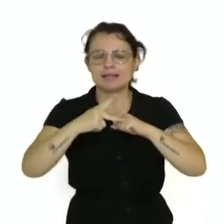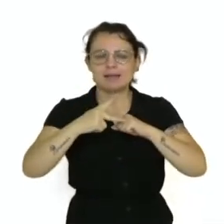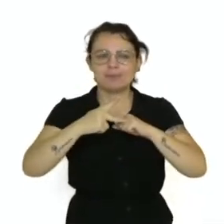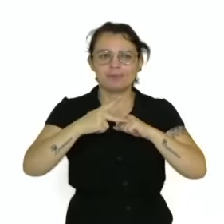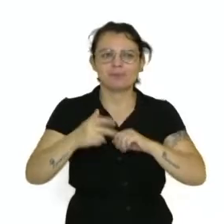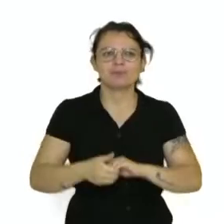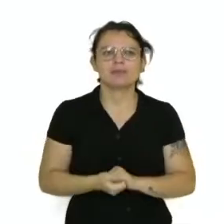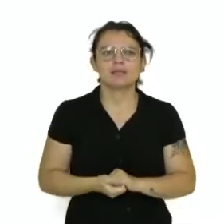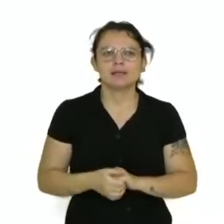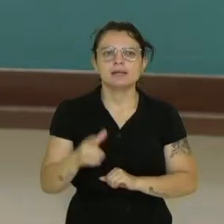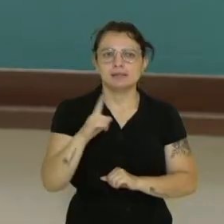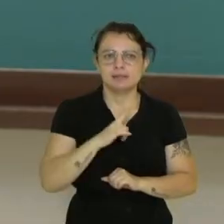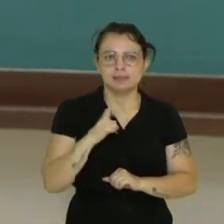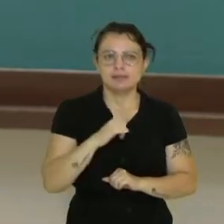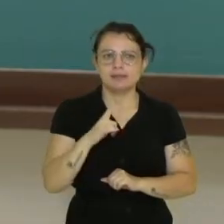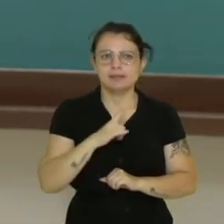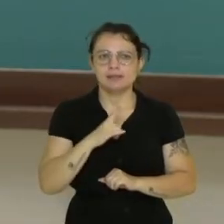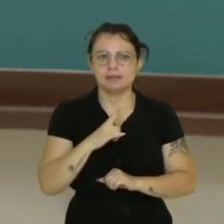Paraguai e Uruguai.